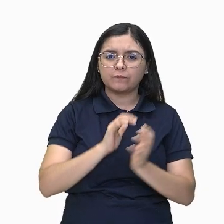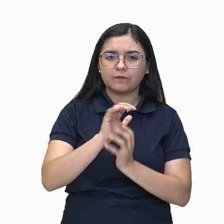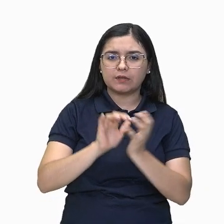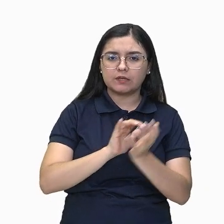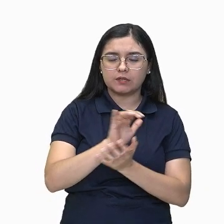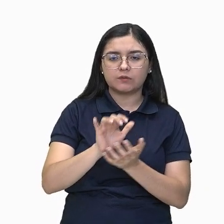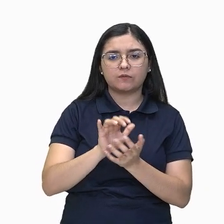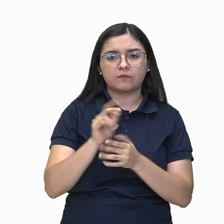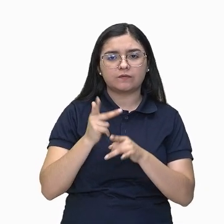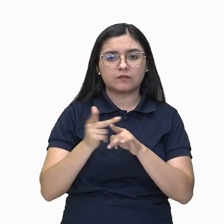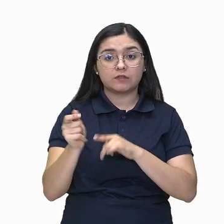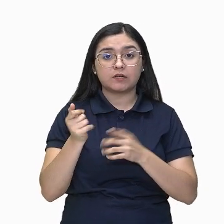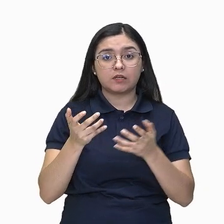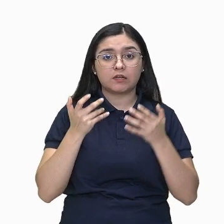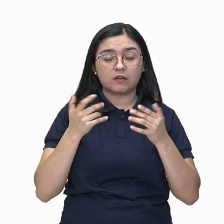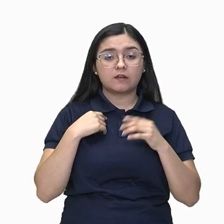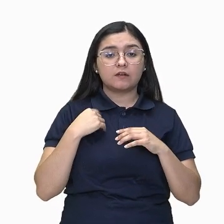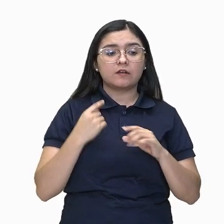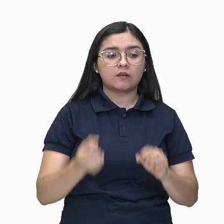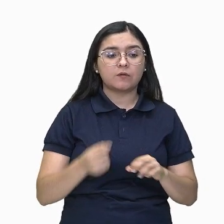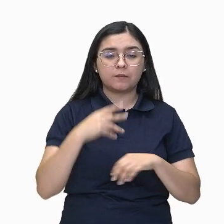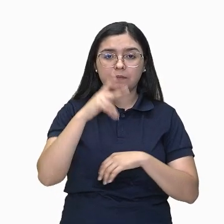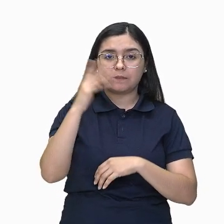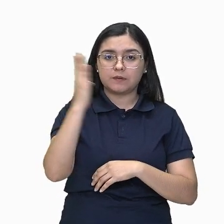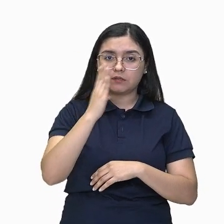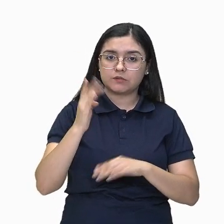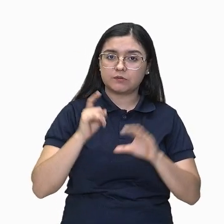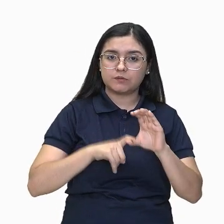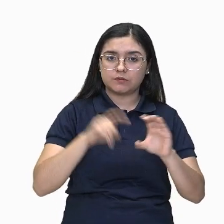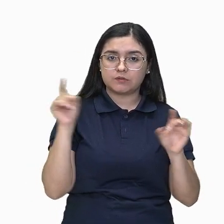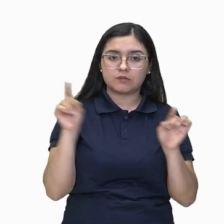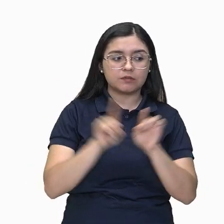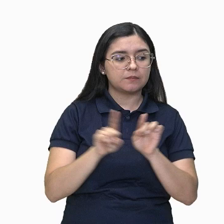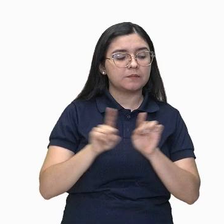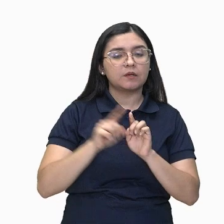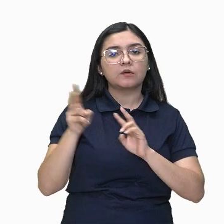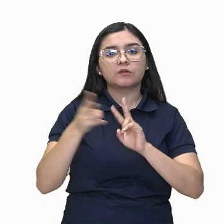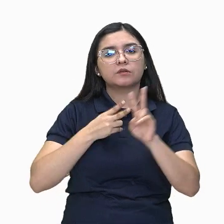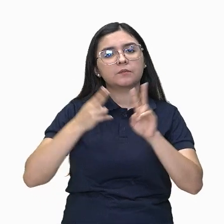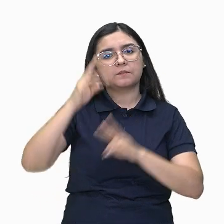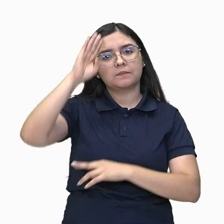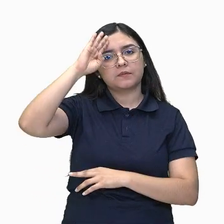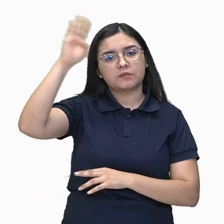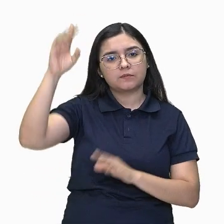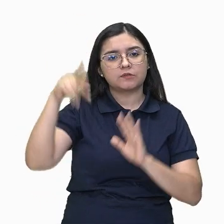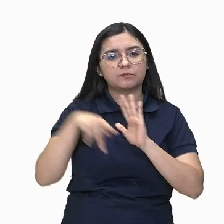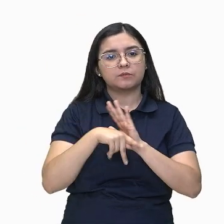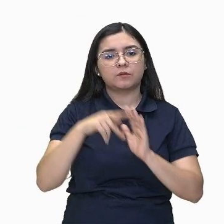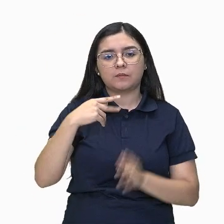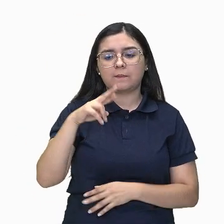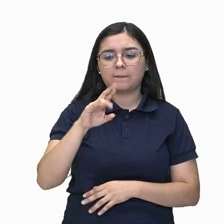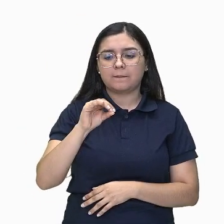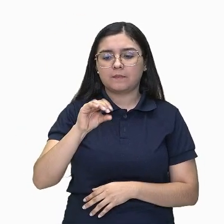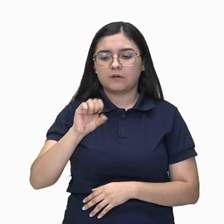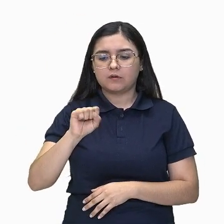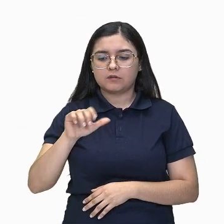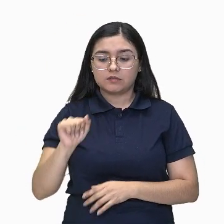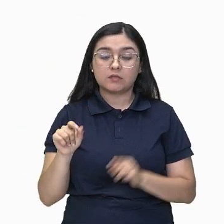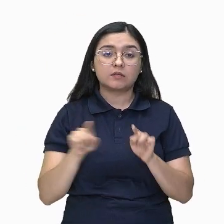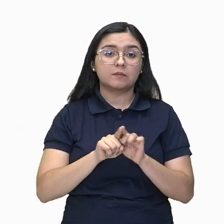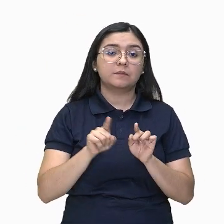que queriam ver o Brasil independente. Essa figura do indígena muito marcada principalmente na prosa, mas também na poesia, a gente vai ver